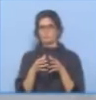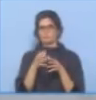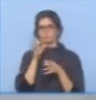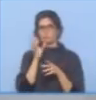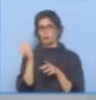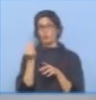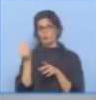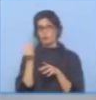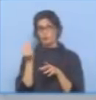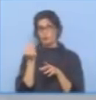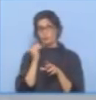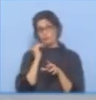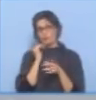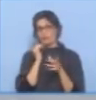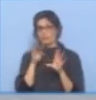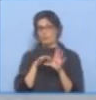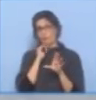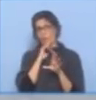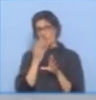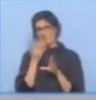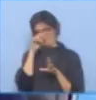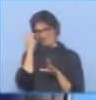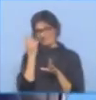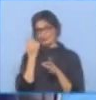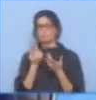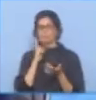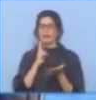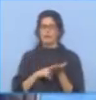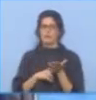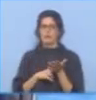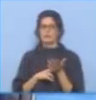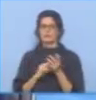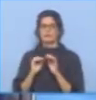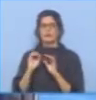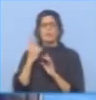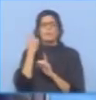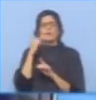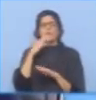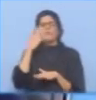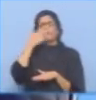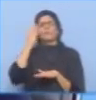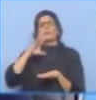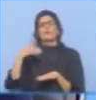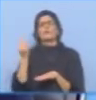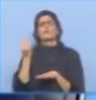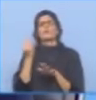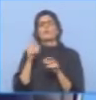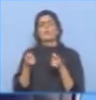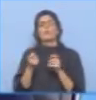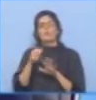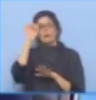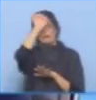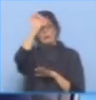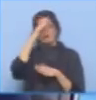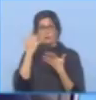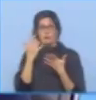considerável de jovens que possam participar. É certo. É a primeira vez que há uma Jornada Mundial da Juventude em janeiro, não é? Também tem esse fator. Destas edições.